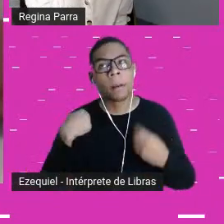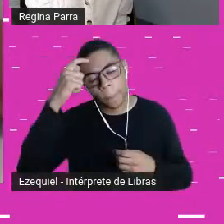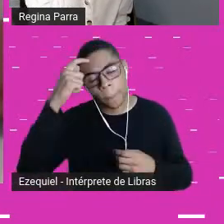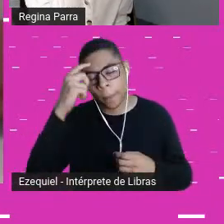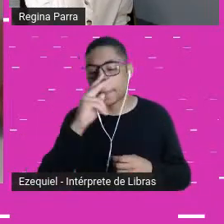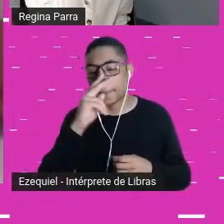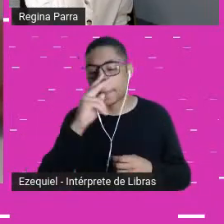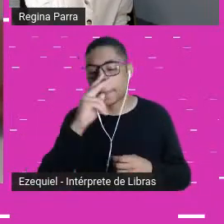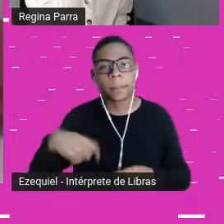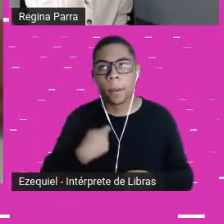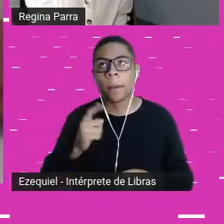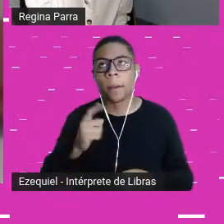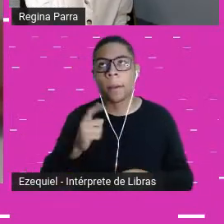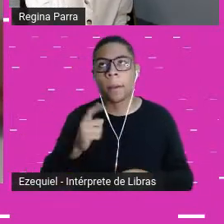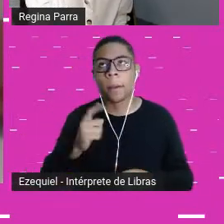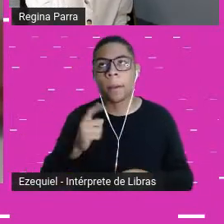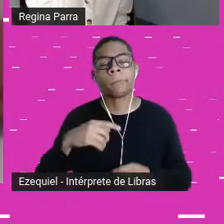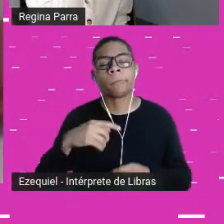e enfim.